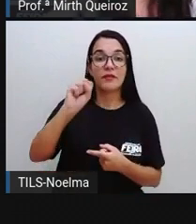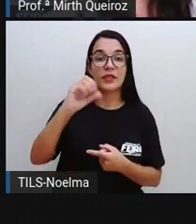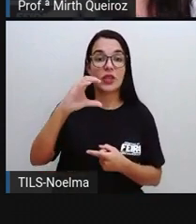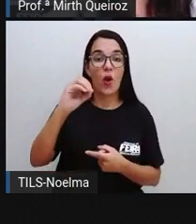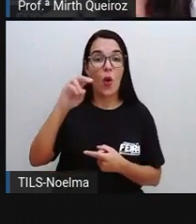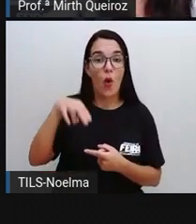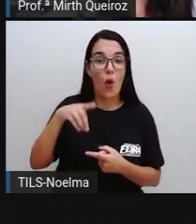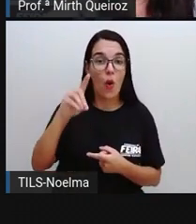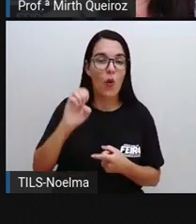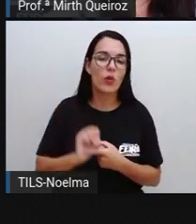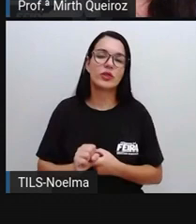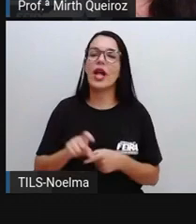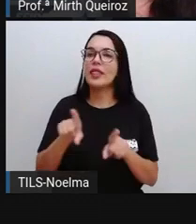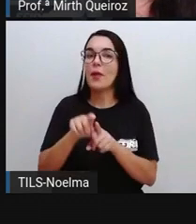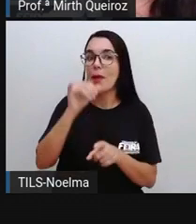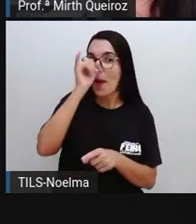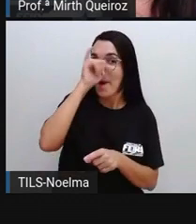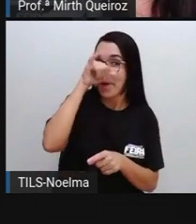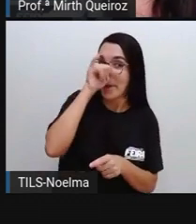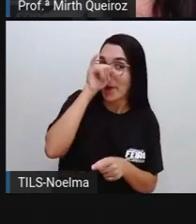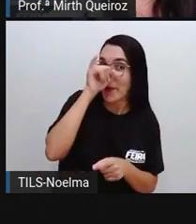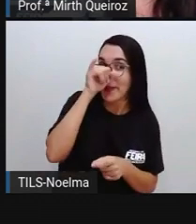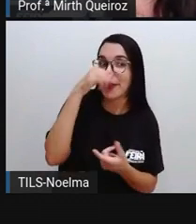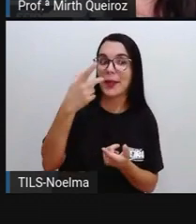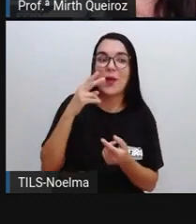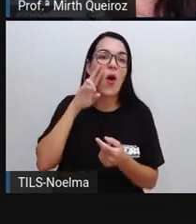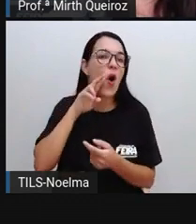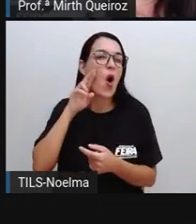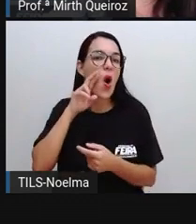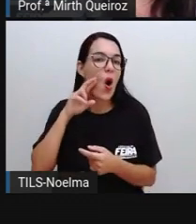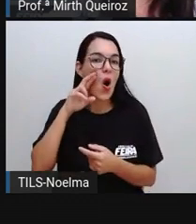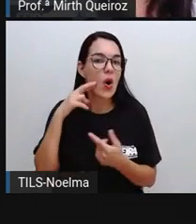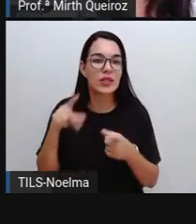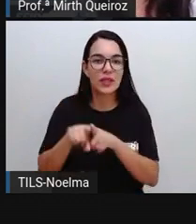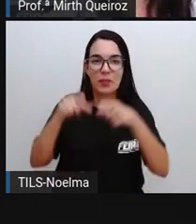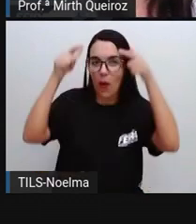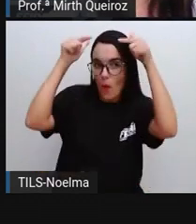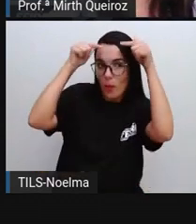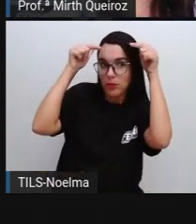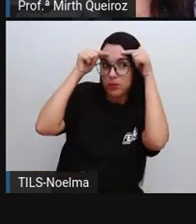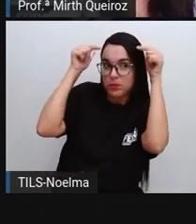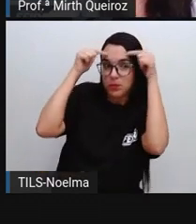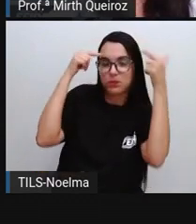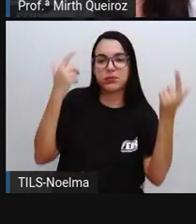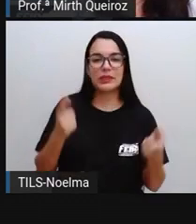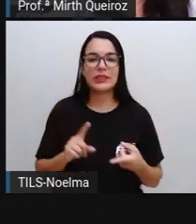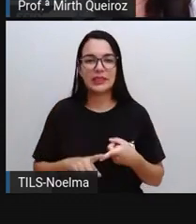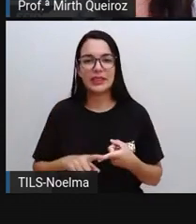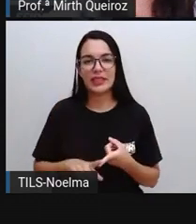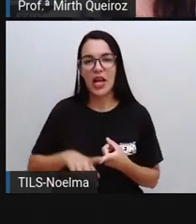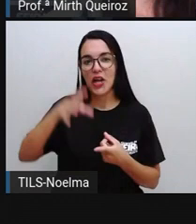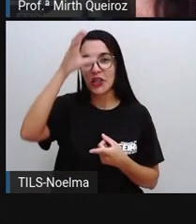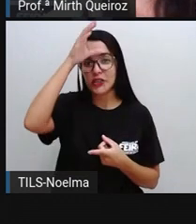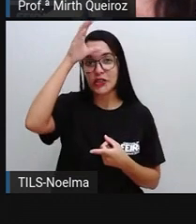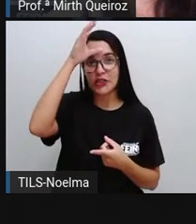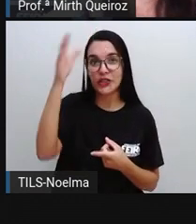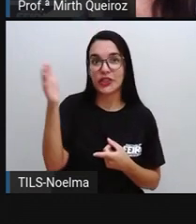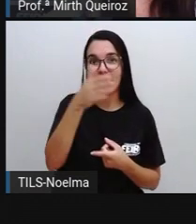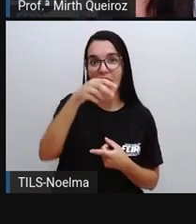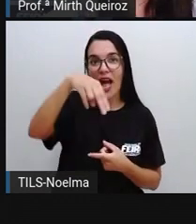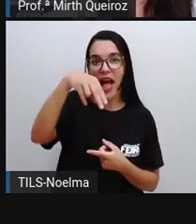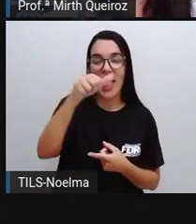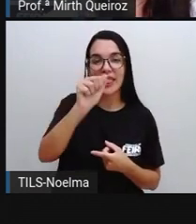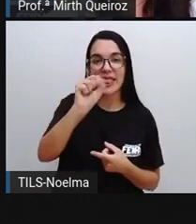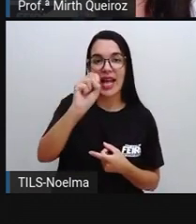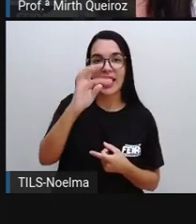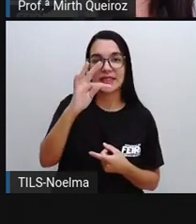Nós temos Rabicó, que é o porquinho, né? E se torna aí um marquês de Rabicó. a tia Anastácia, que